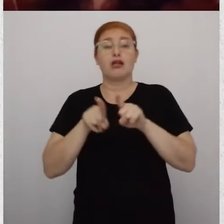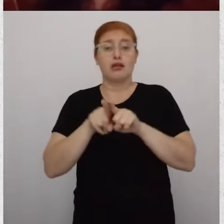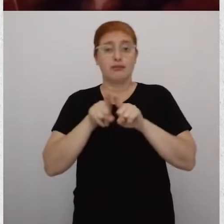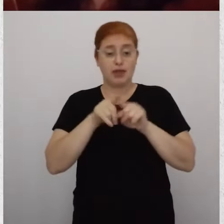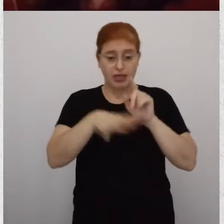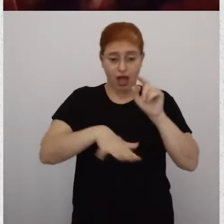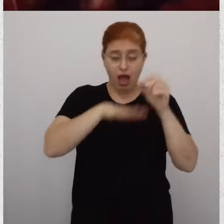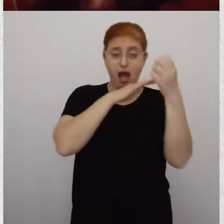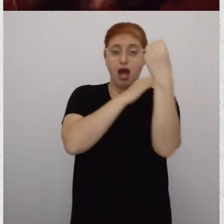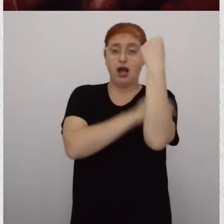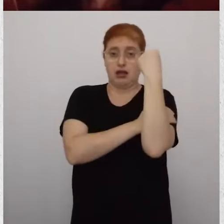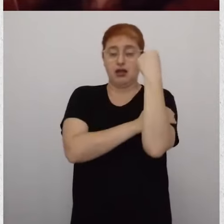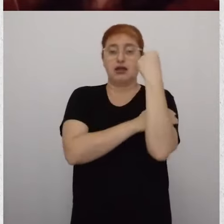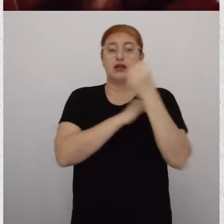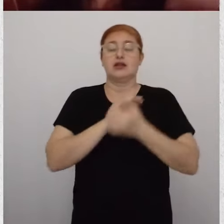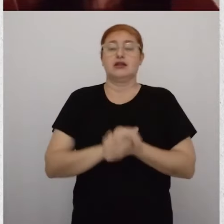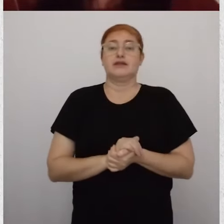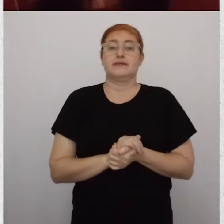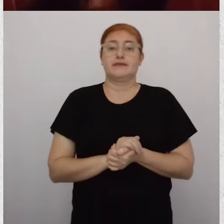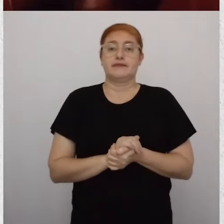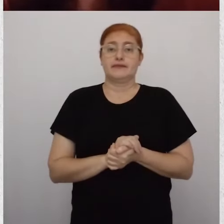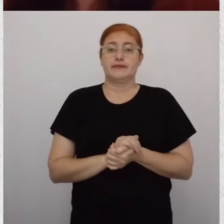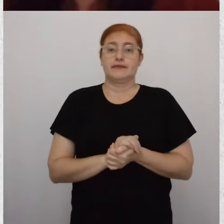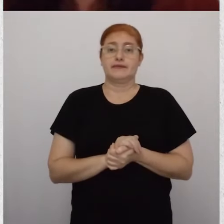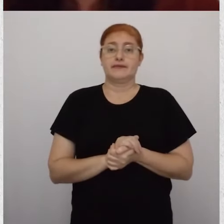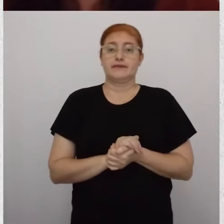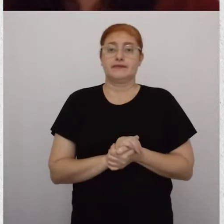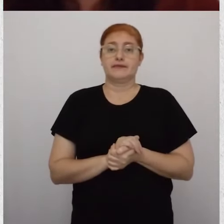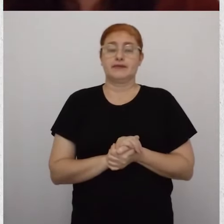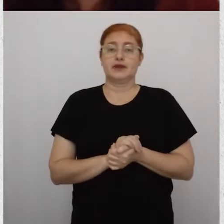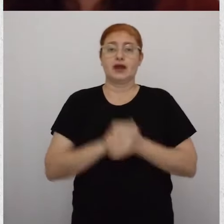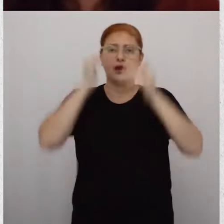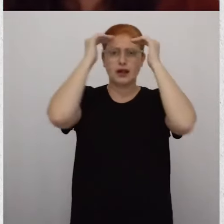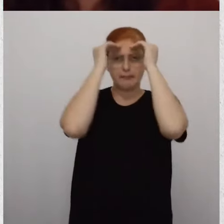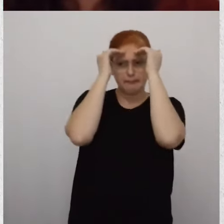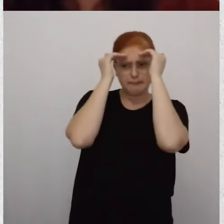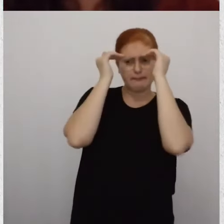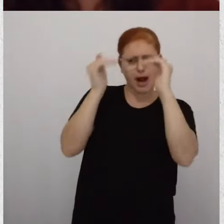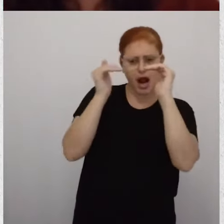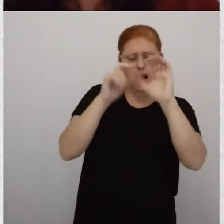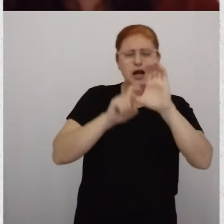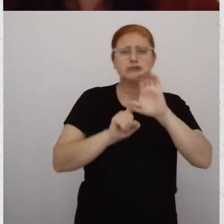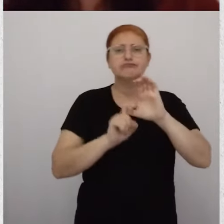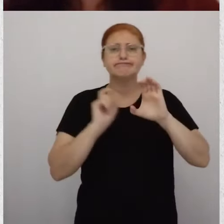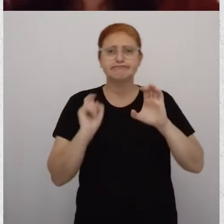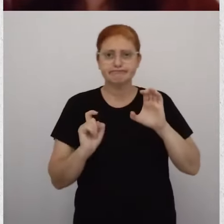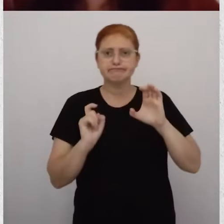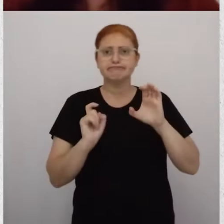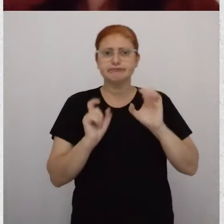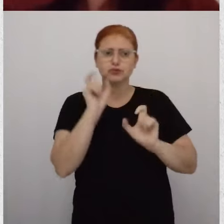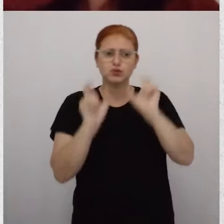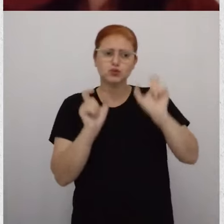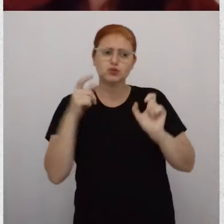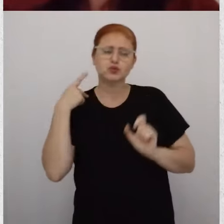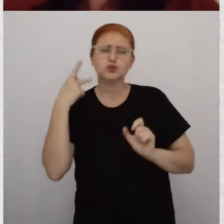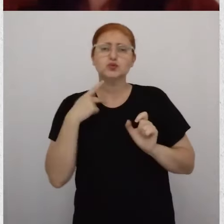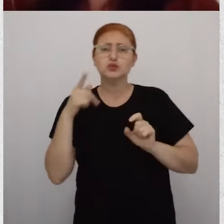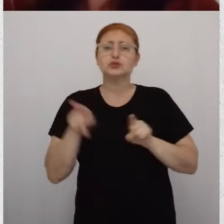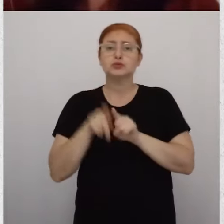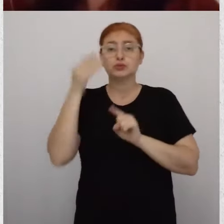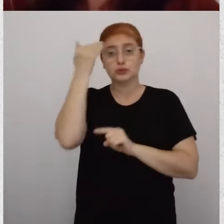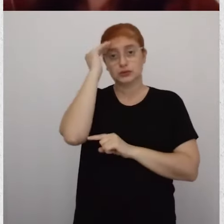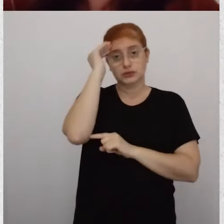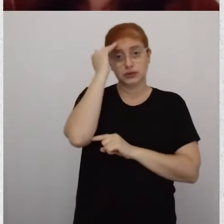do campo feminista. Que é de esse respeito pela autonomia mesmo dos sujeitos políticos e de entender